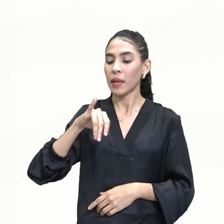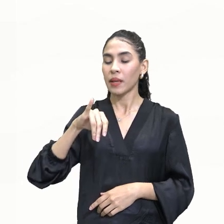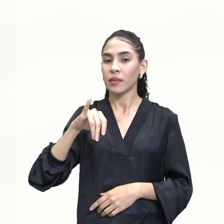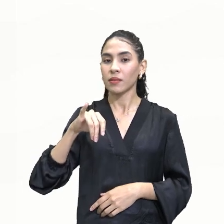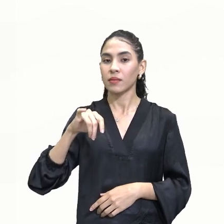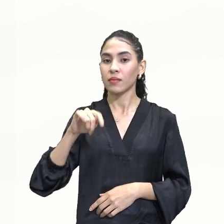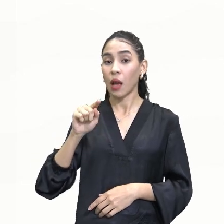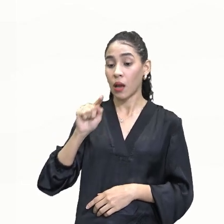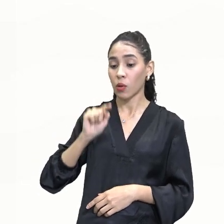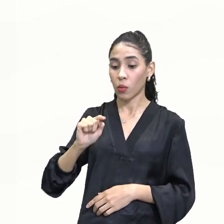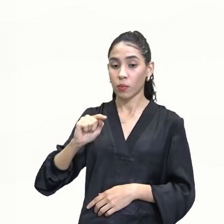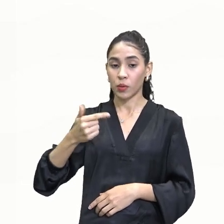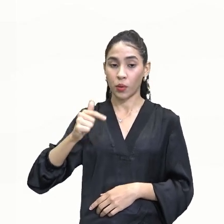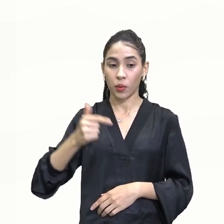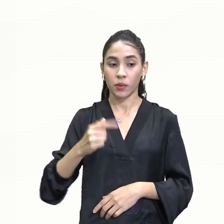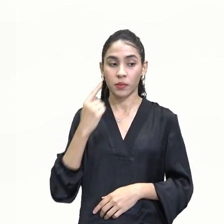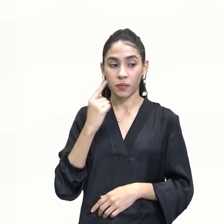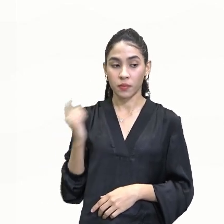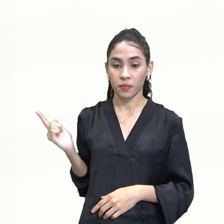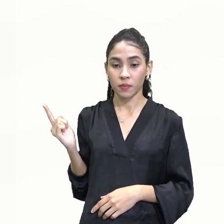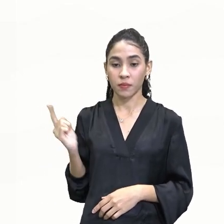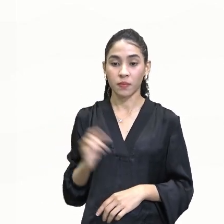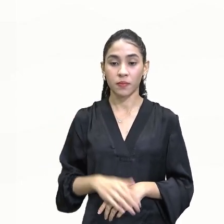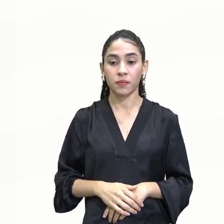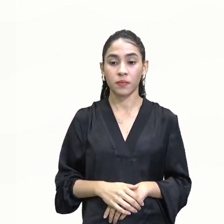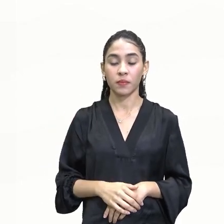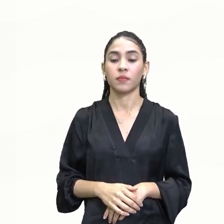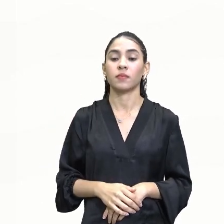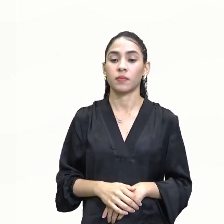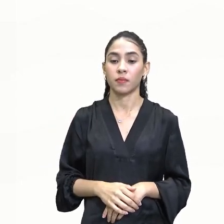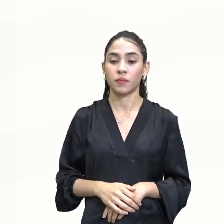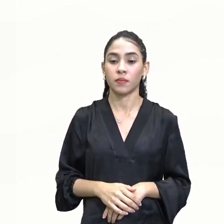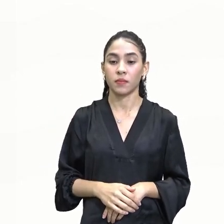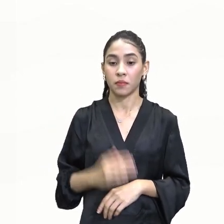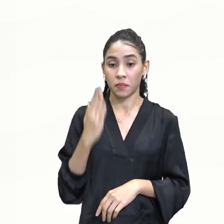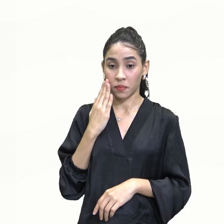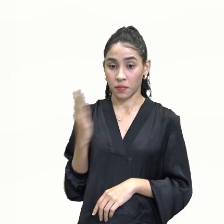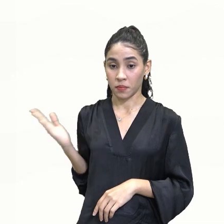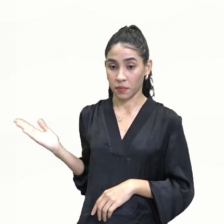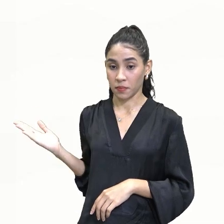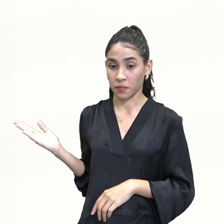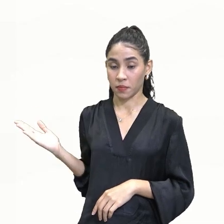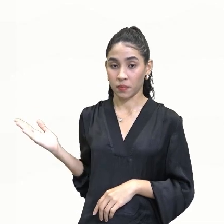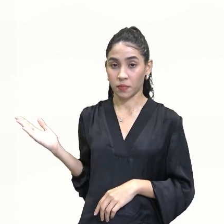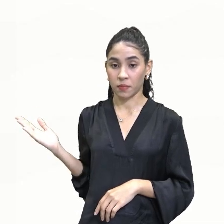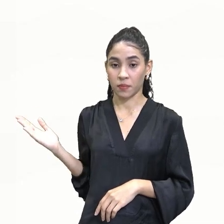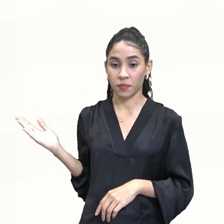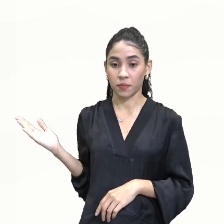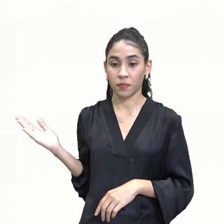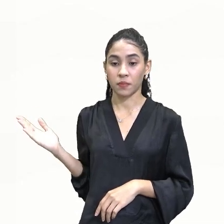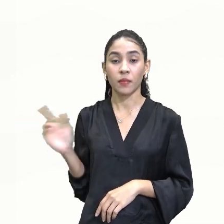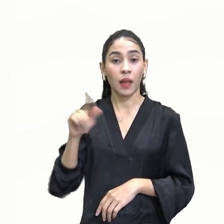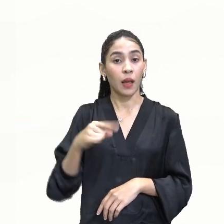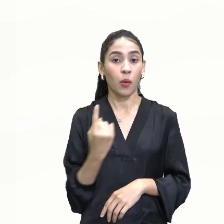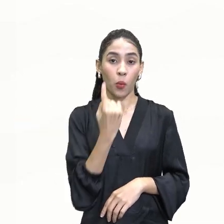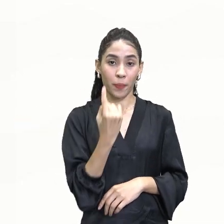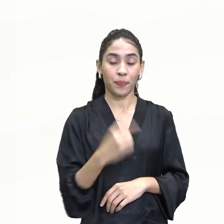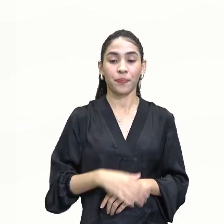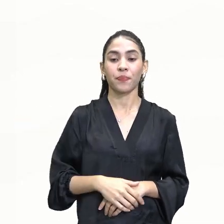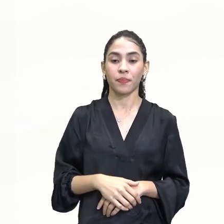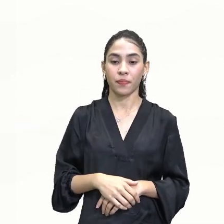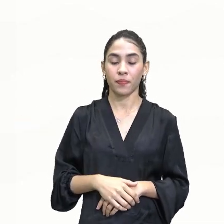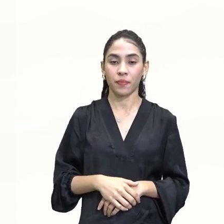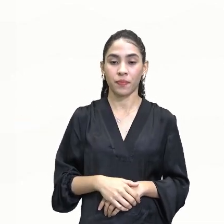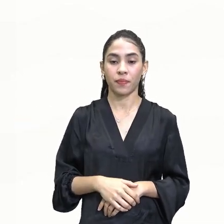não apareceu aqui, mas ele vai estar localizado bem aqui no meio, π sobre 2 é 1. E por